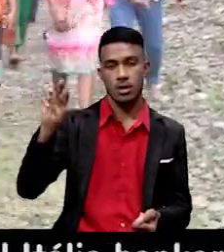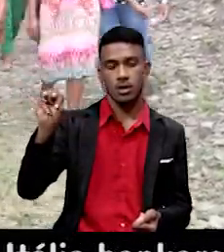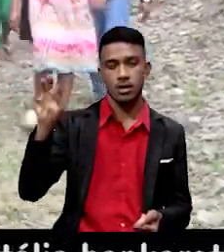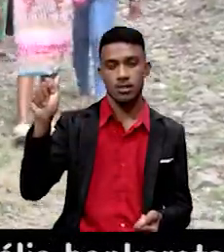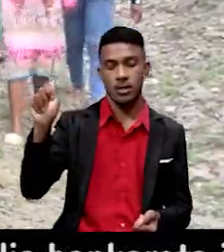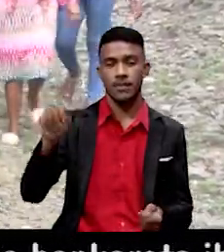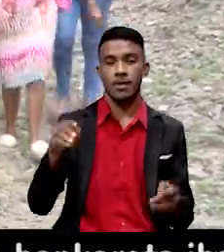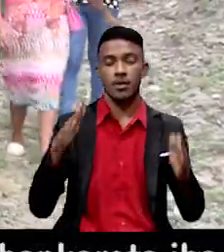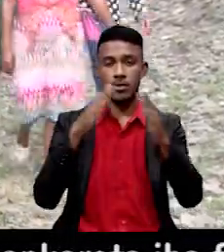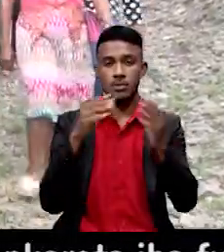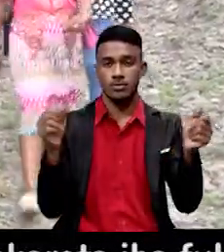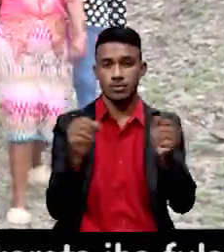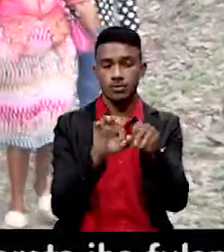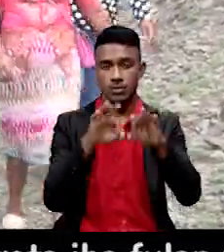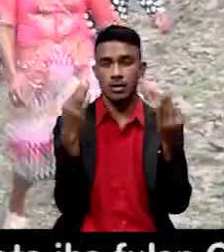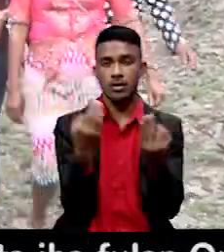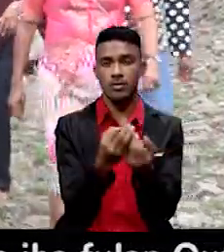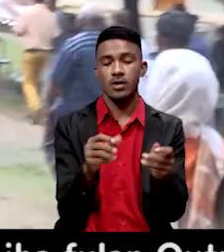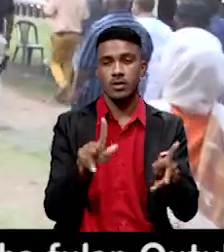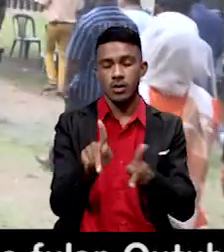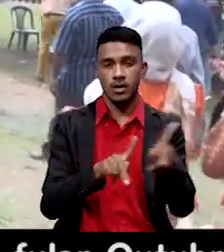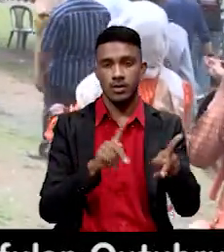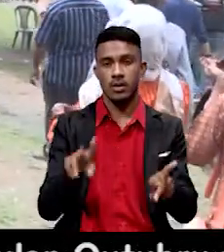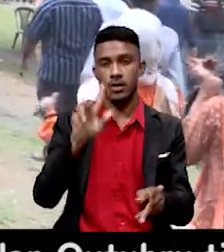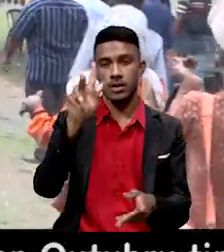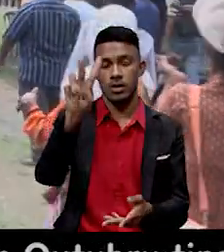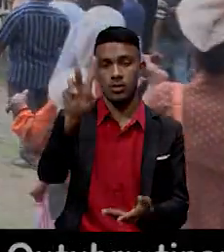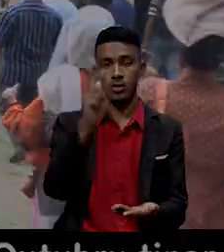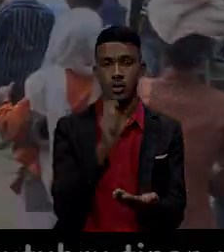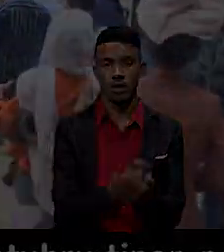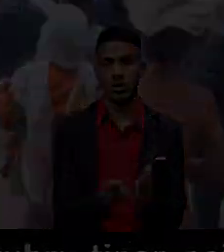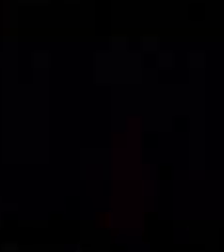lima, no total populasaun, rihun rua atus walu resin. Zaime dos Santos, Ziemen.